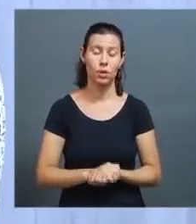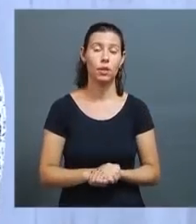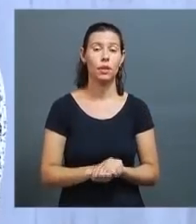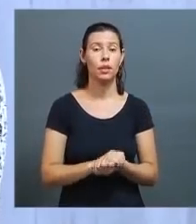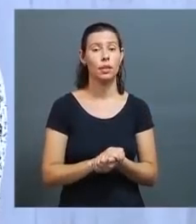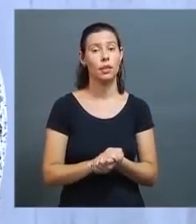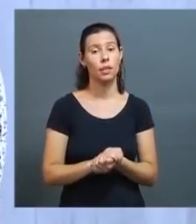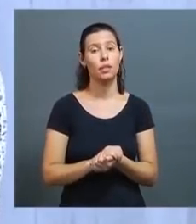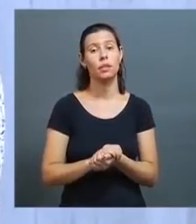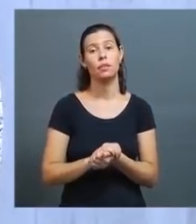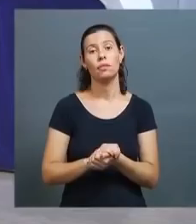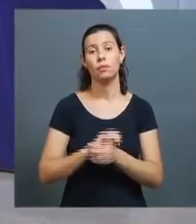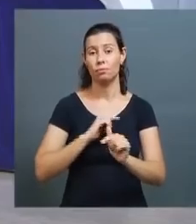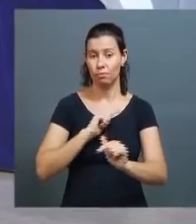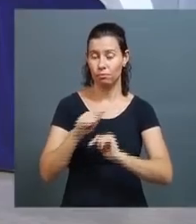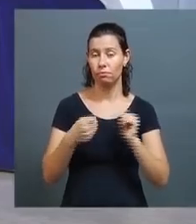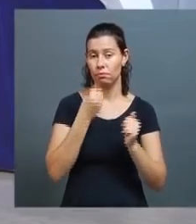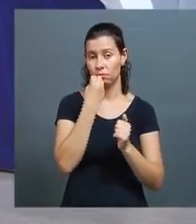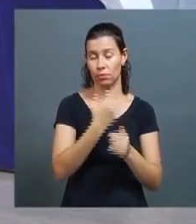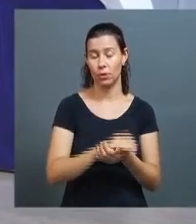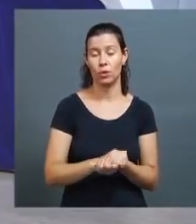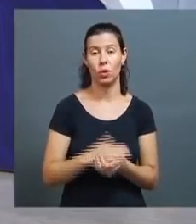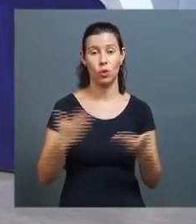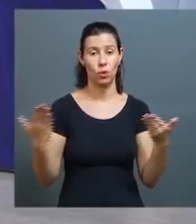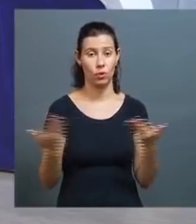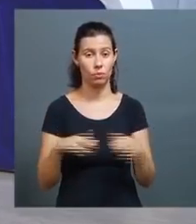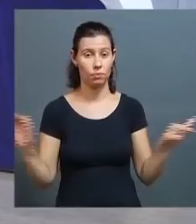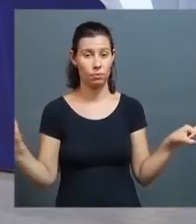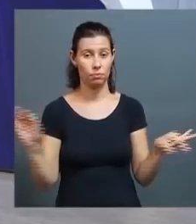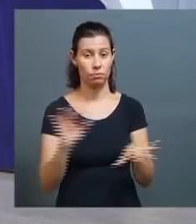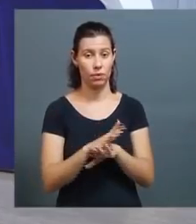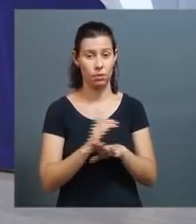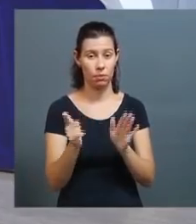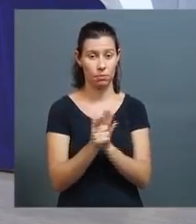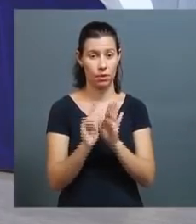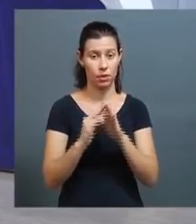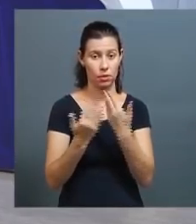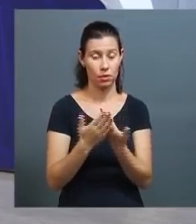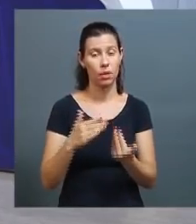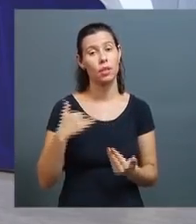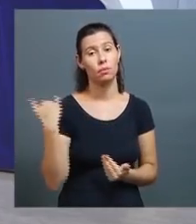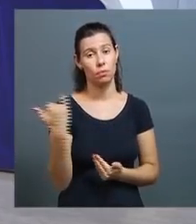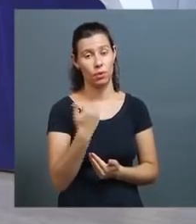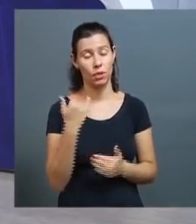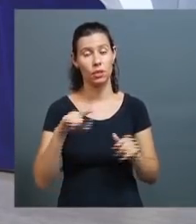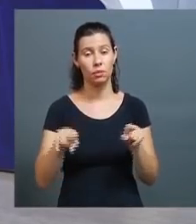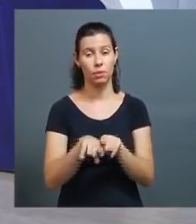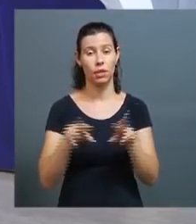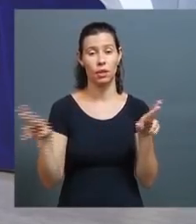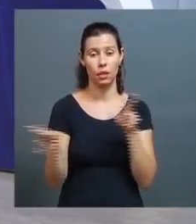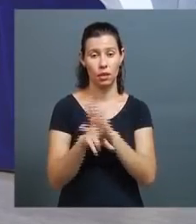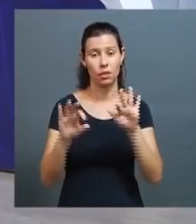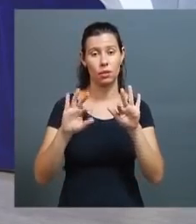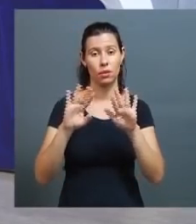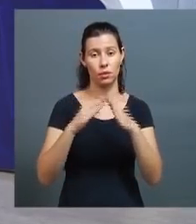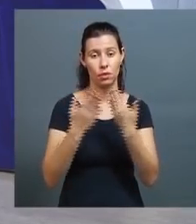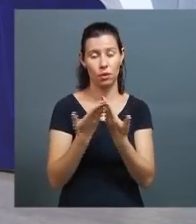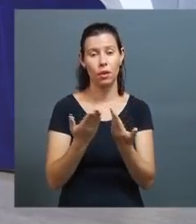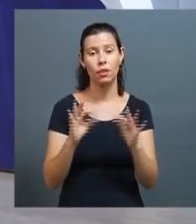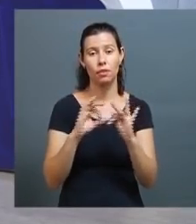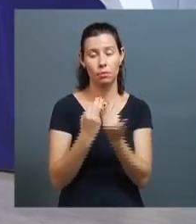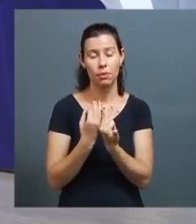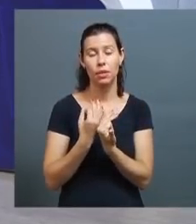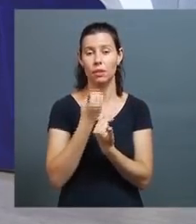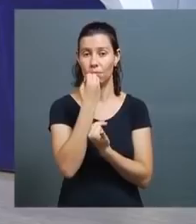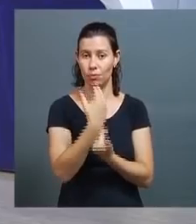muito interessante. E para a gente encerrar, o papel da escola é fundamental e essa relação escola-família e outros ambientes deve ser sempre